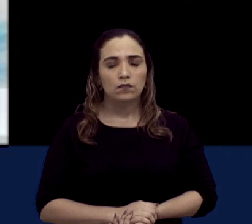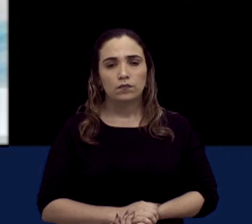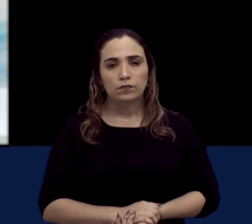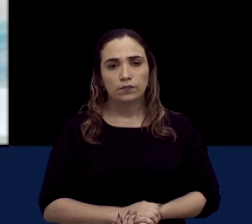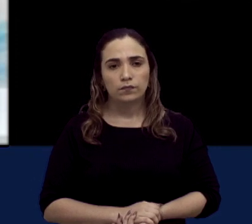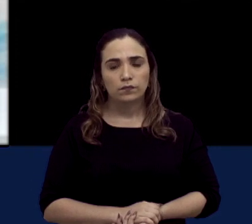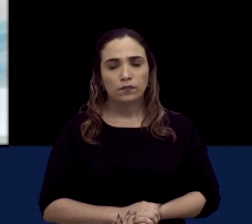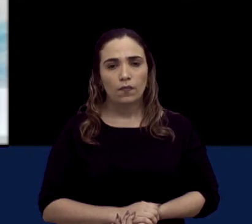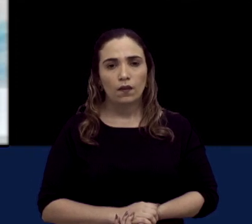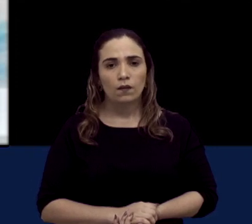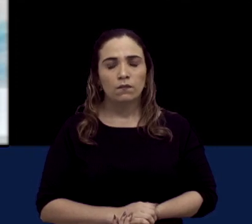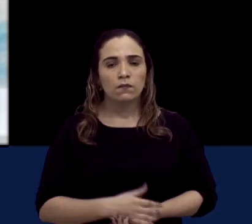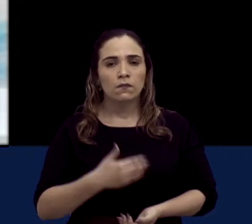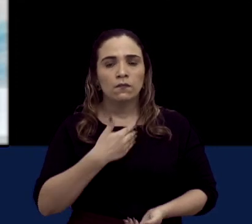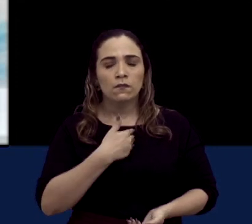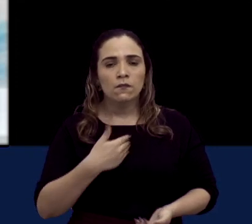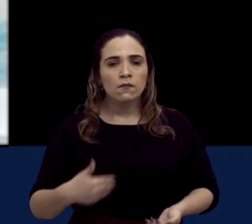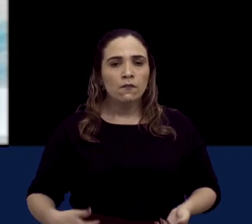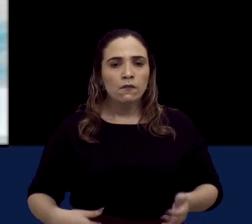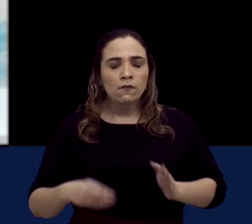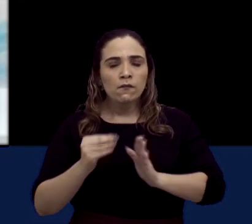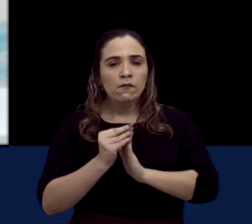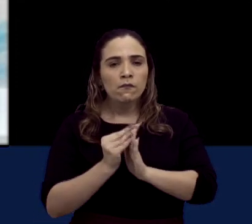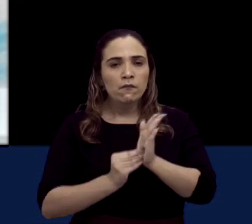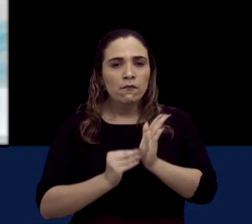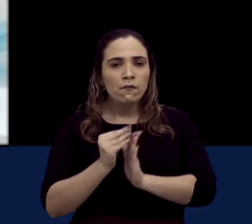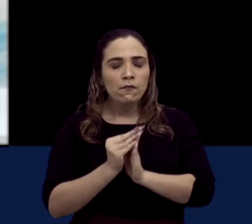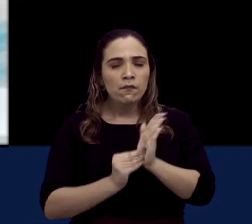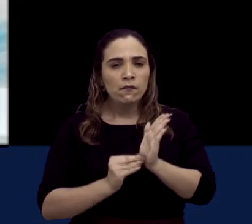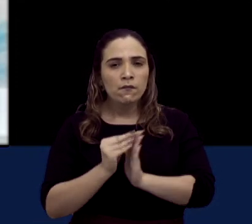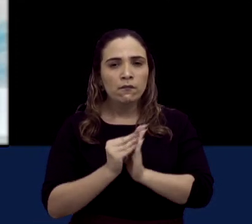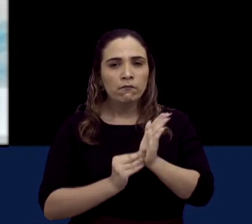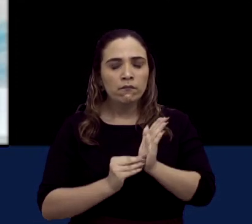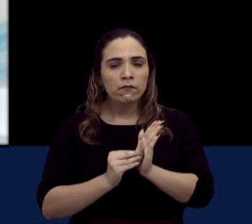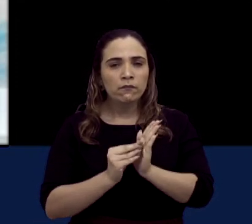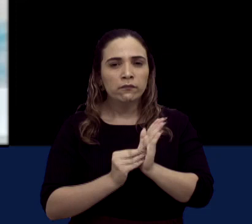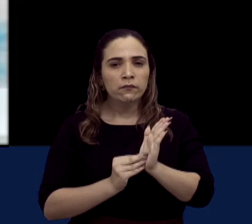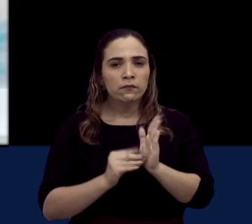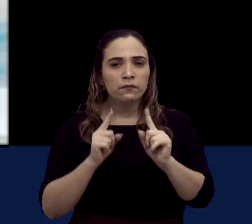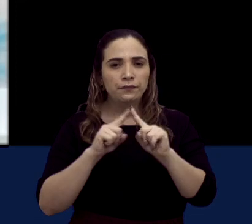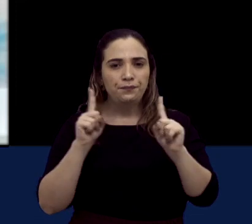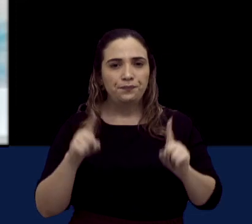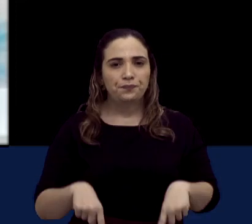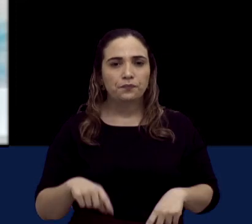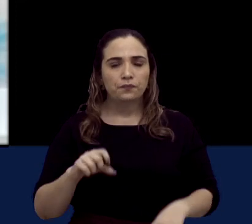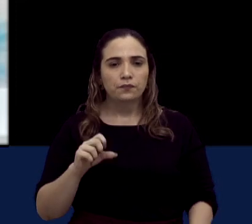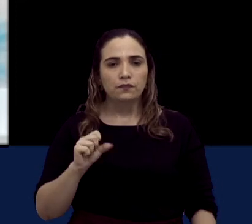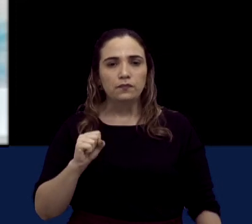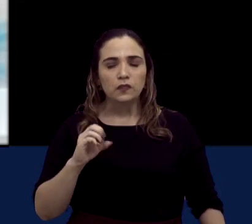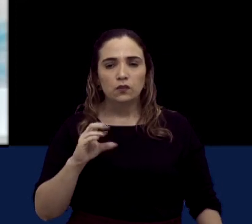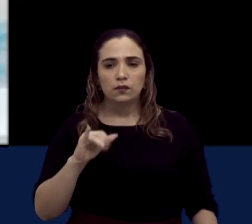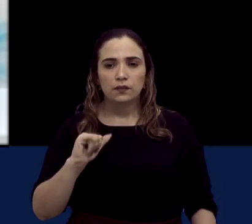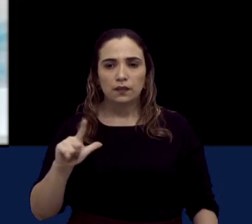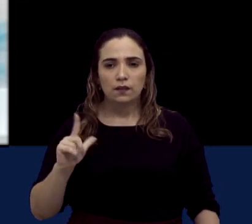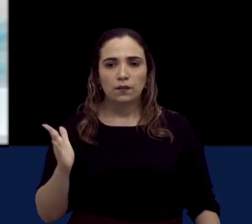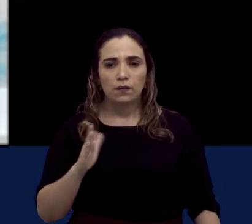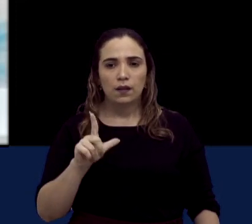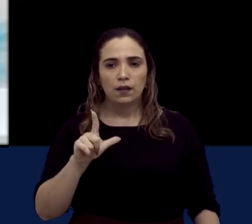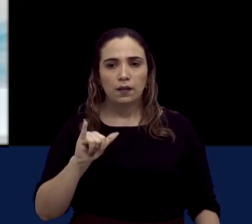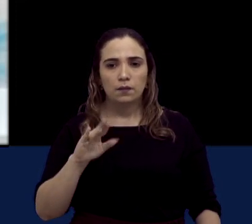Bom, e o governo classificou essa proposta, essa reforma, como social-democrática ou